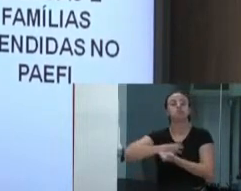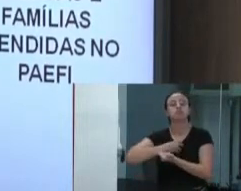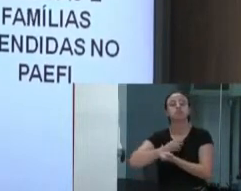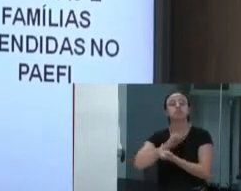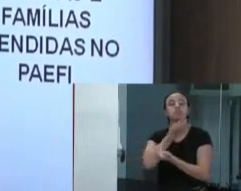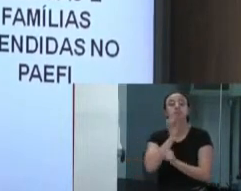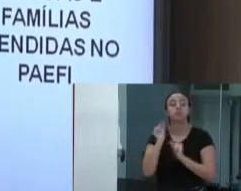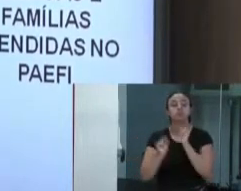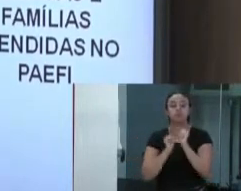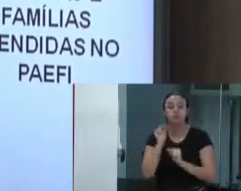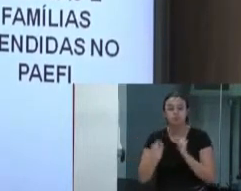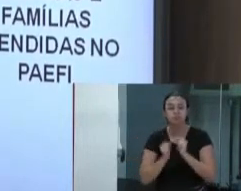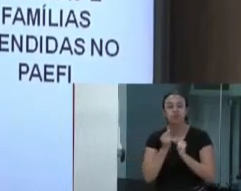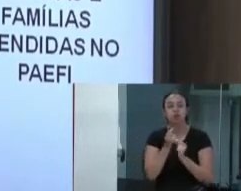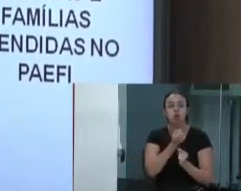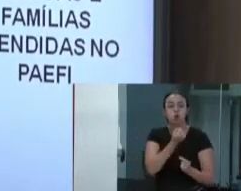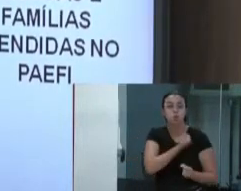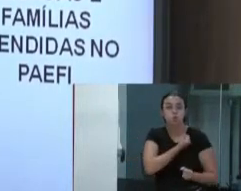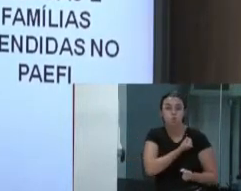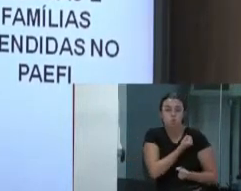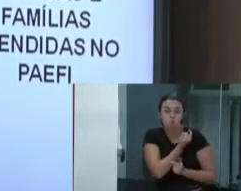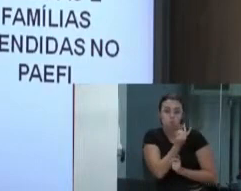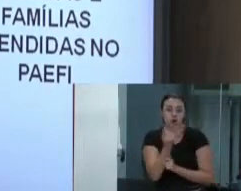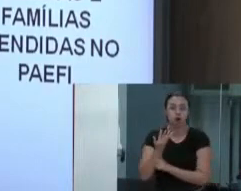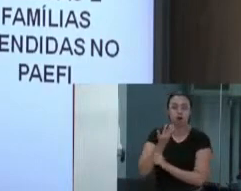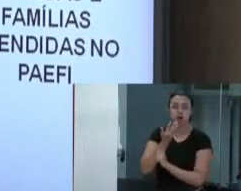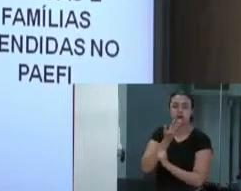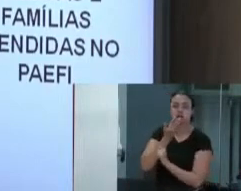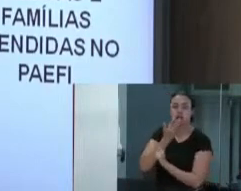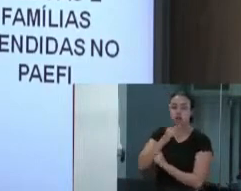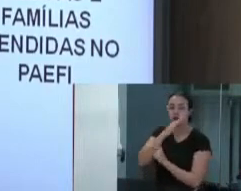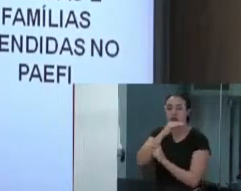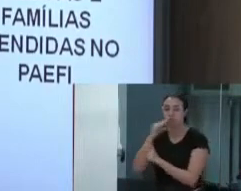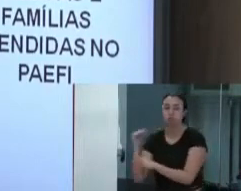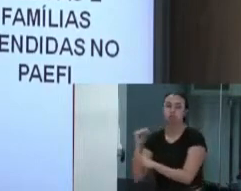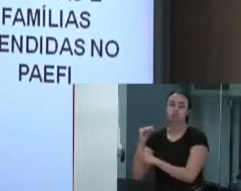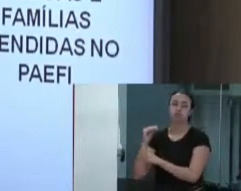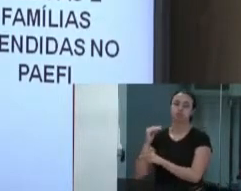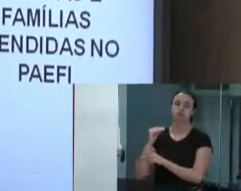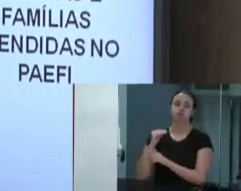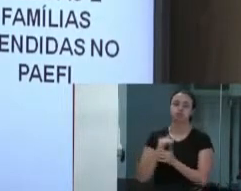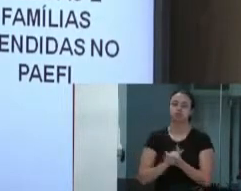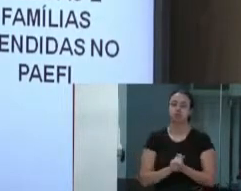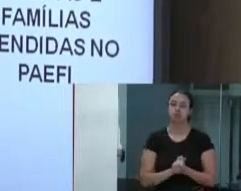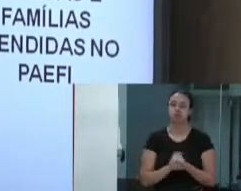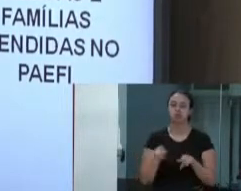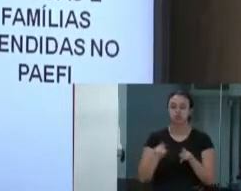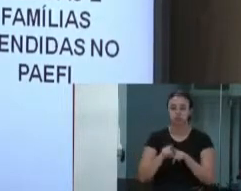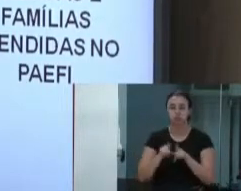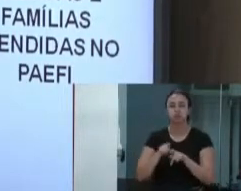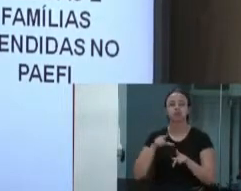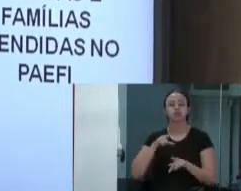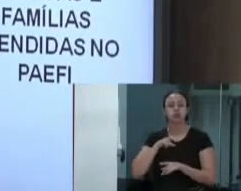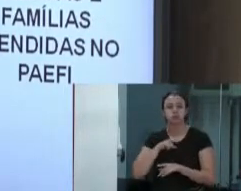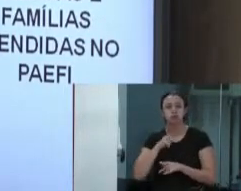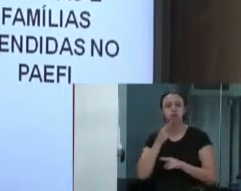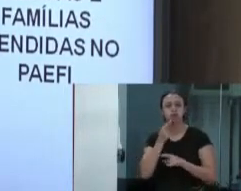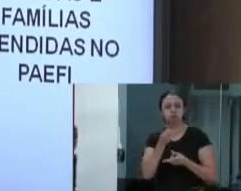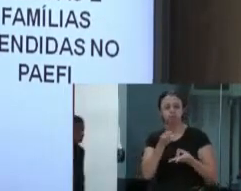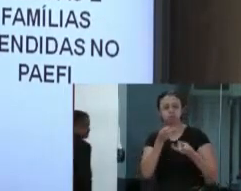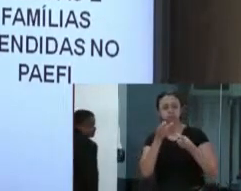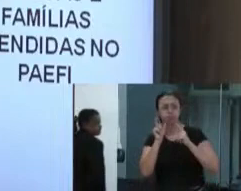dos adolescentes do medida socioeducativa, né, que significativamente também está, numa perspectiva de